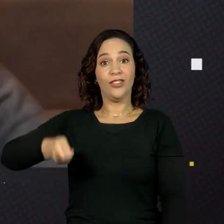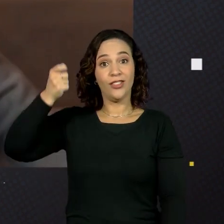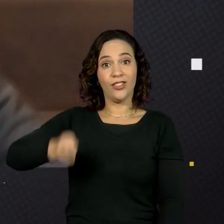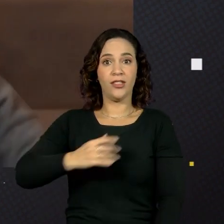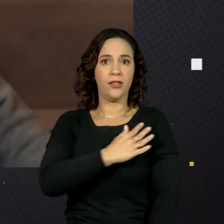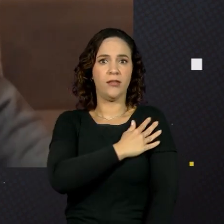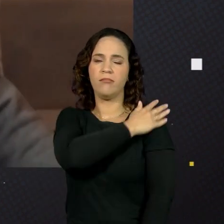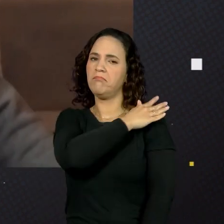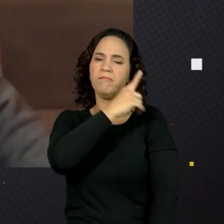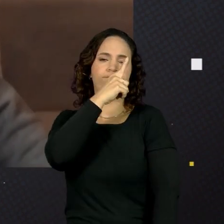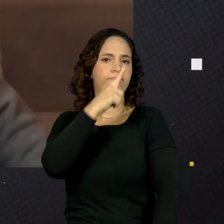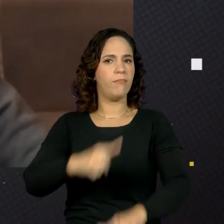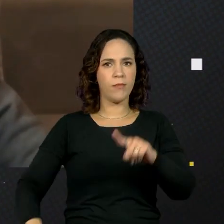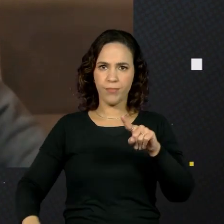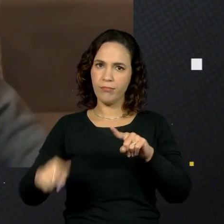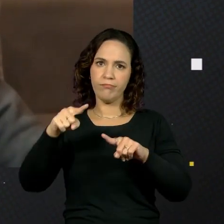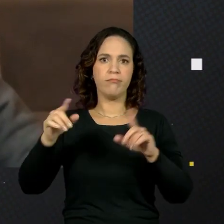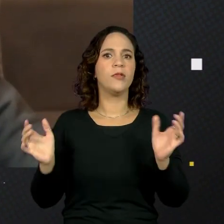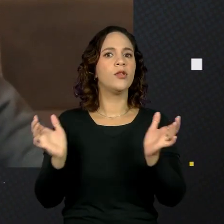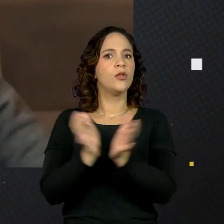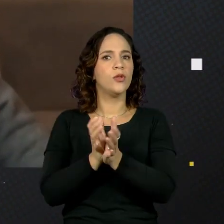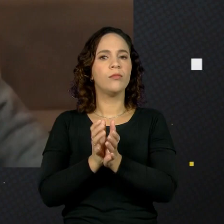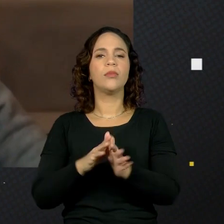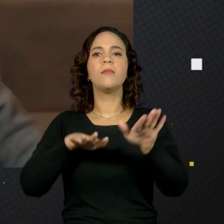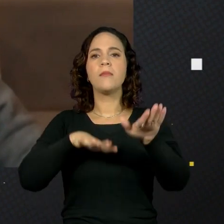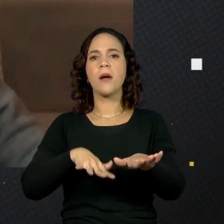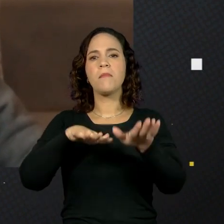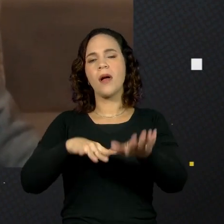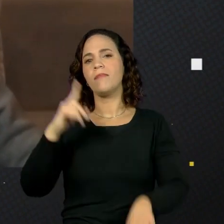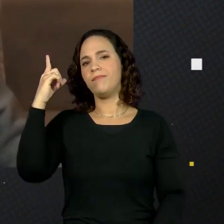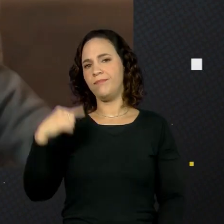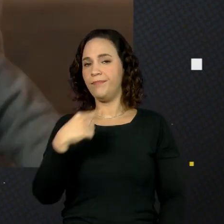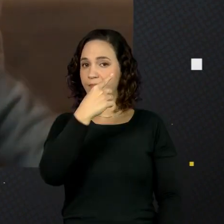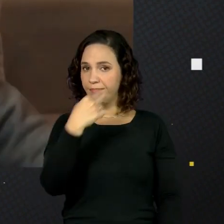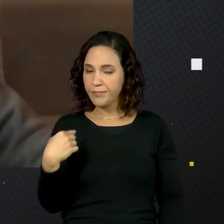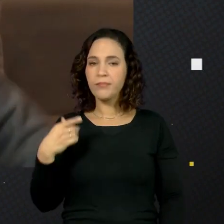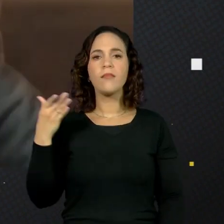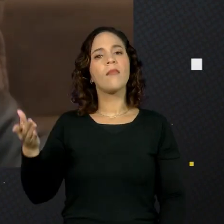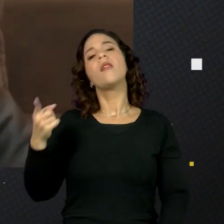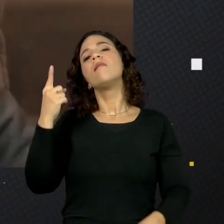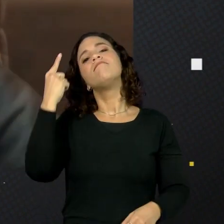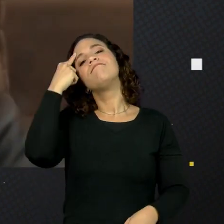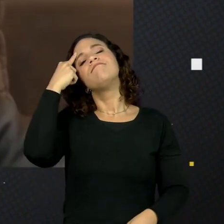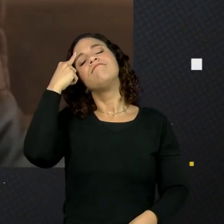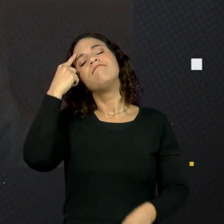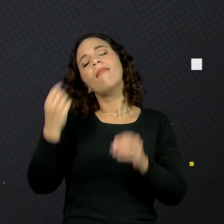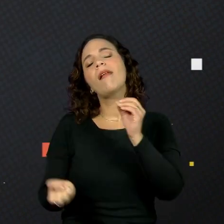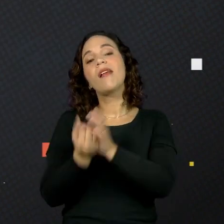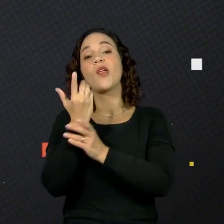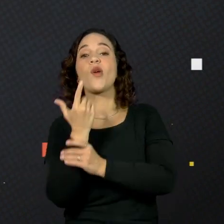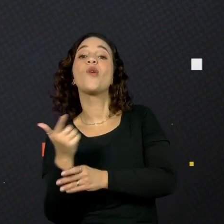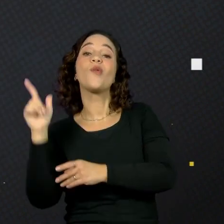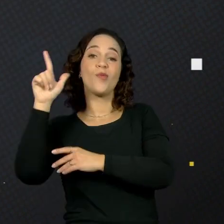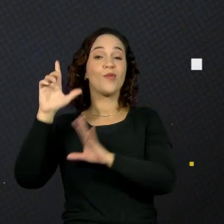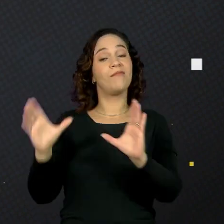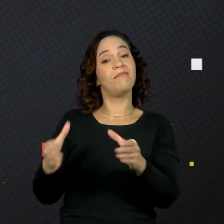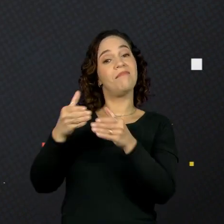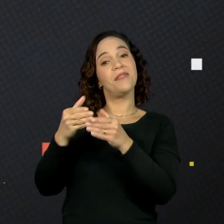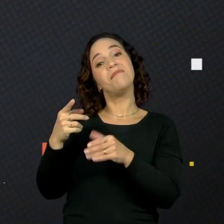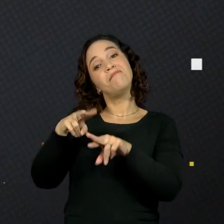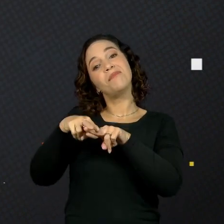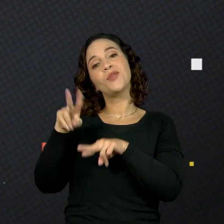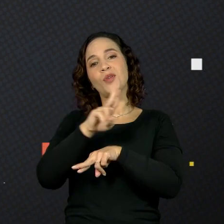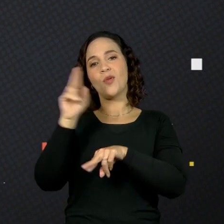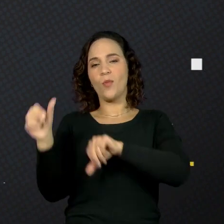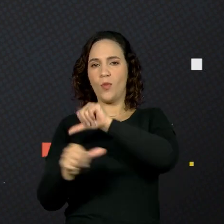com a banda e nós resolvemos formar outra banda. Aí surgiu a Banda Redonda. E a